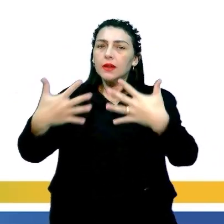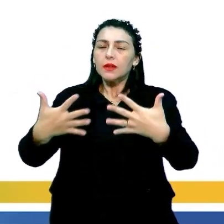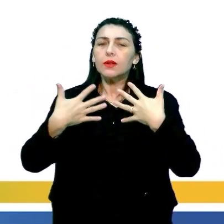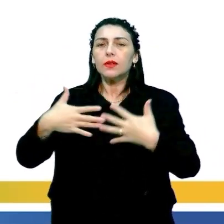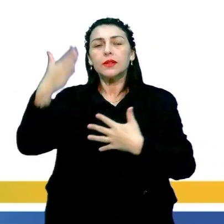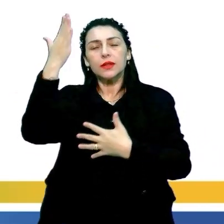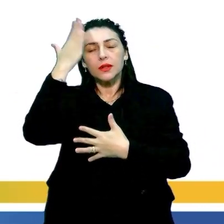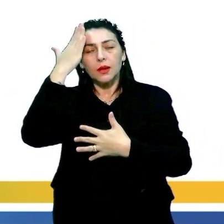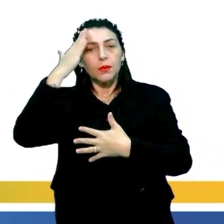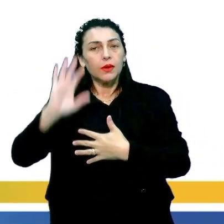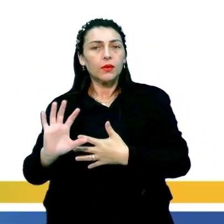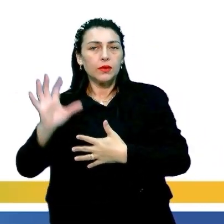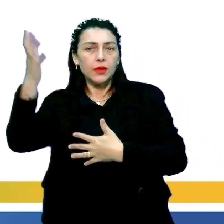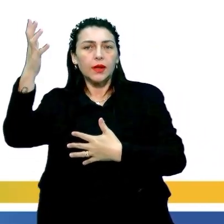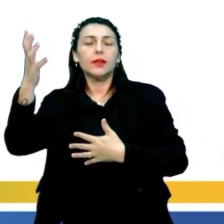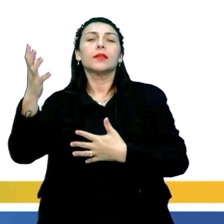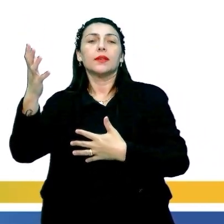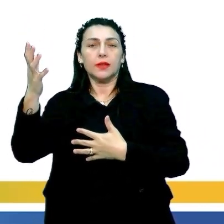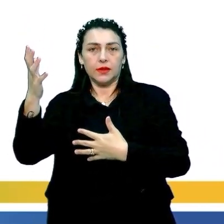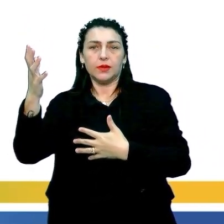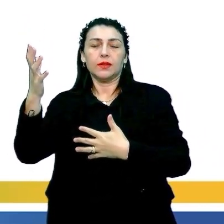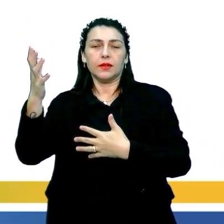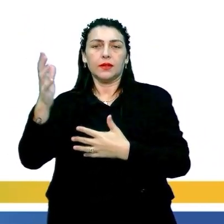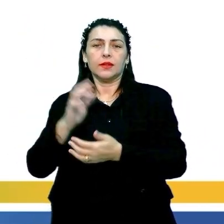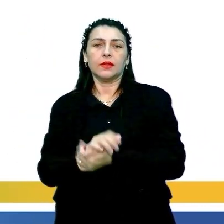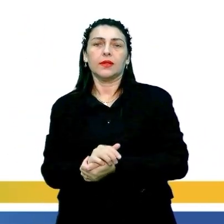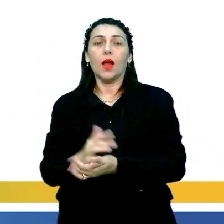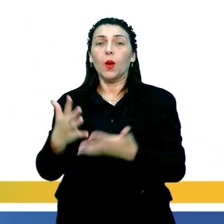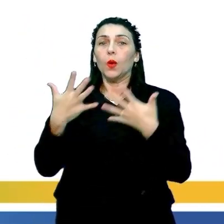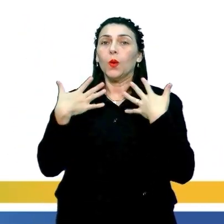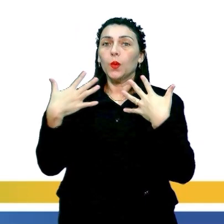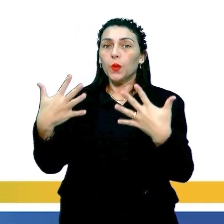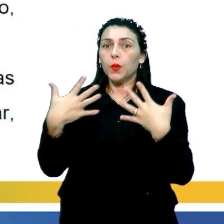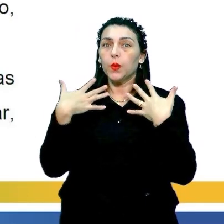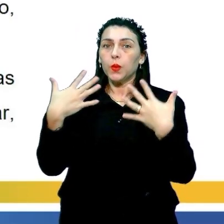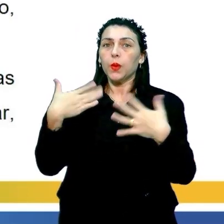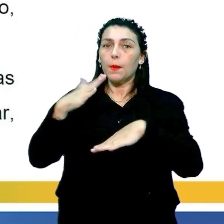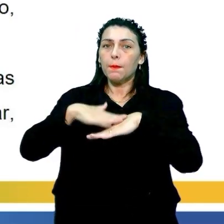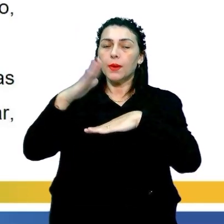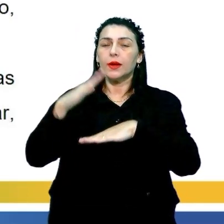isso gera este fenômeno chamado de ilha de calor, certo?